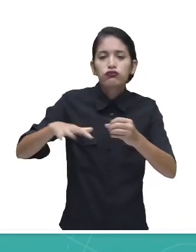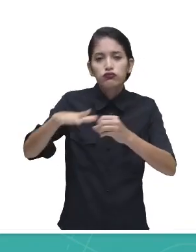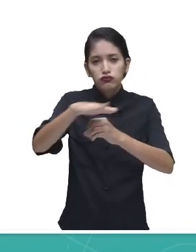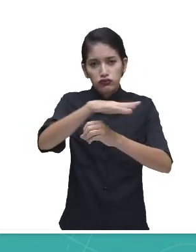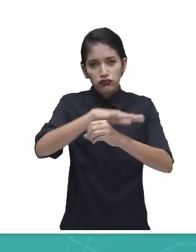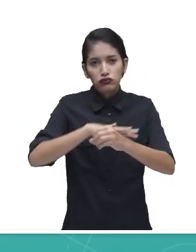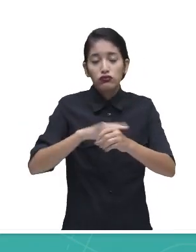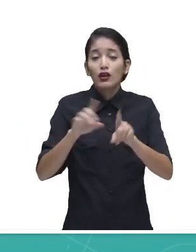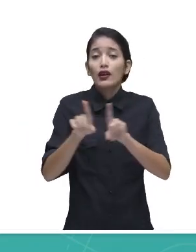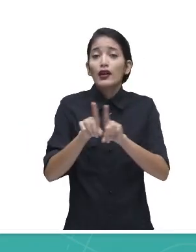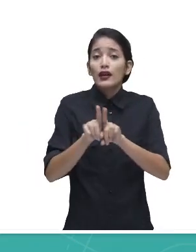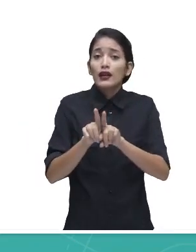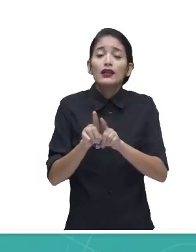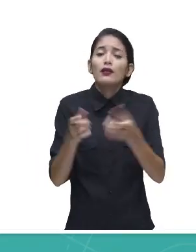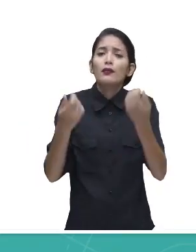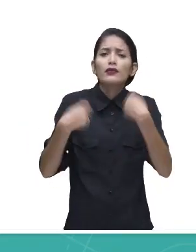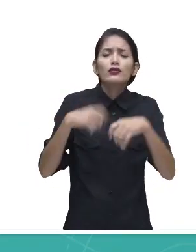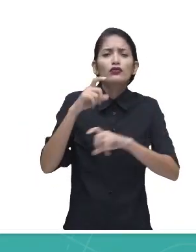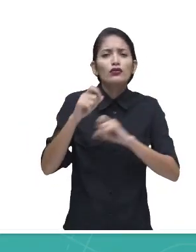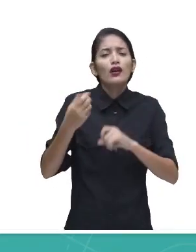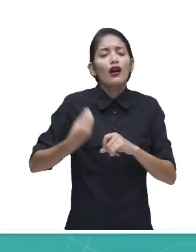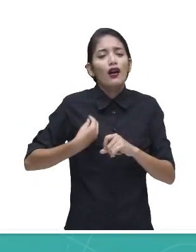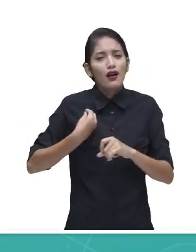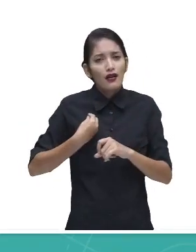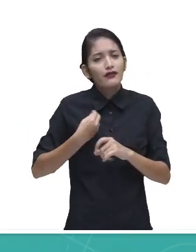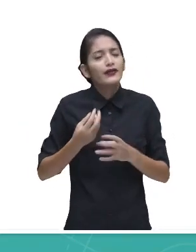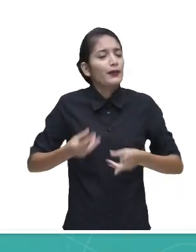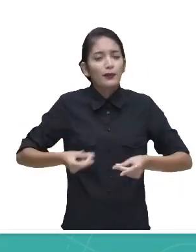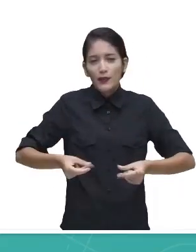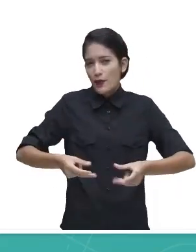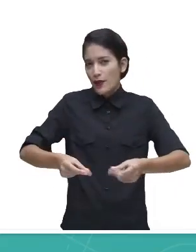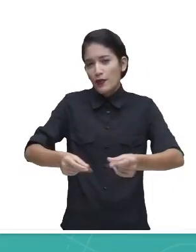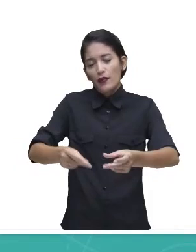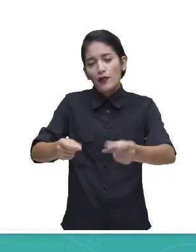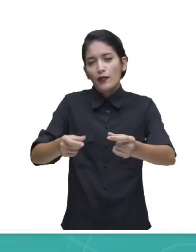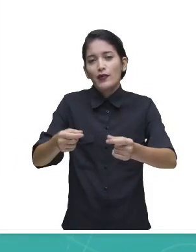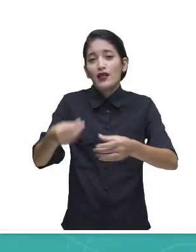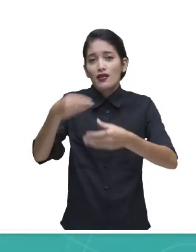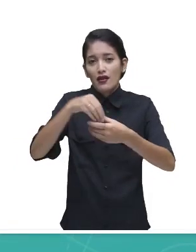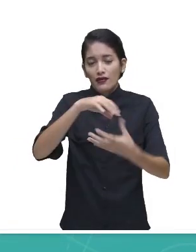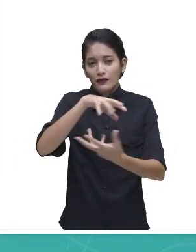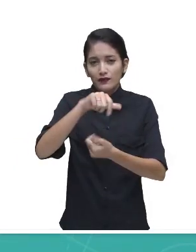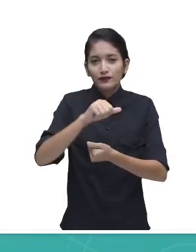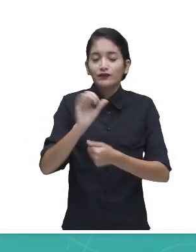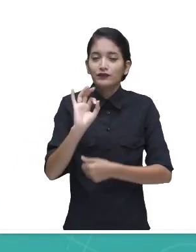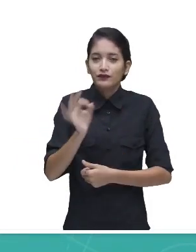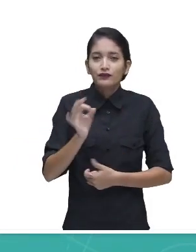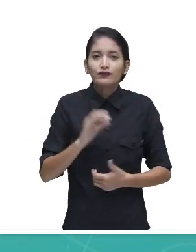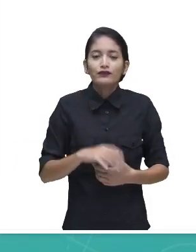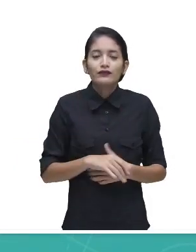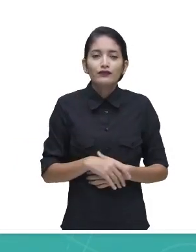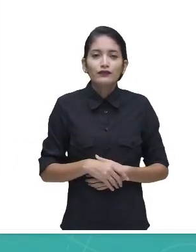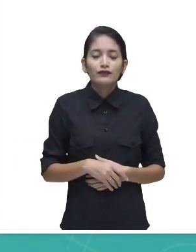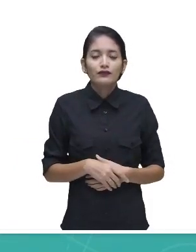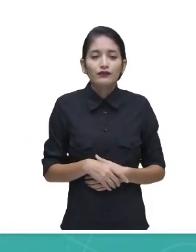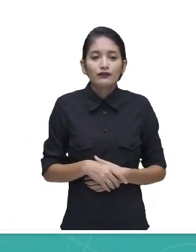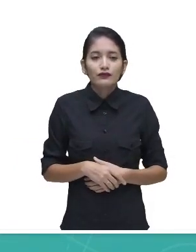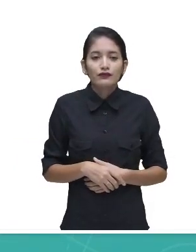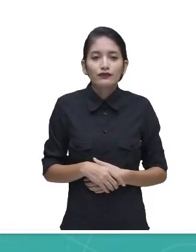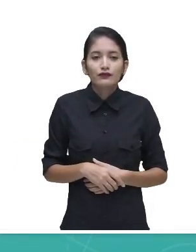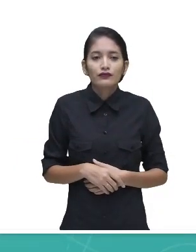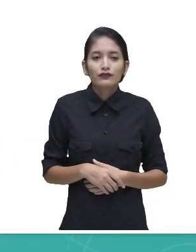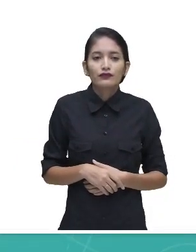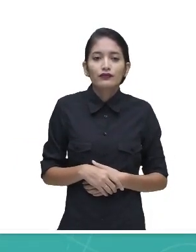que também possibilitou que a vida se estabelecesse no nosso planeta, certo? E aí a